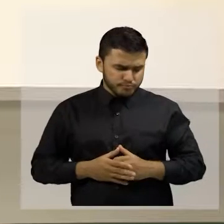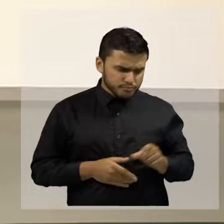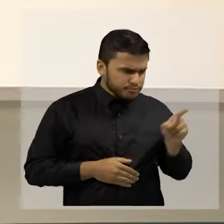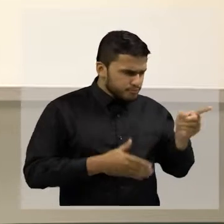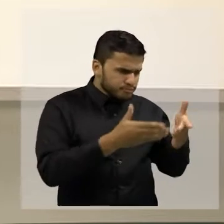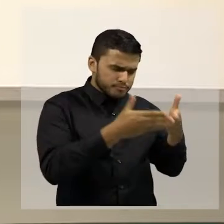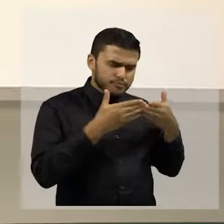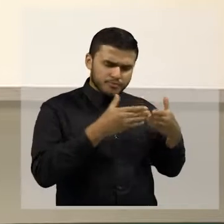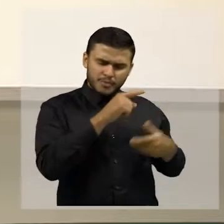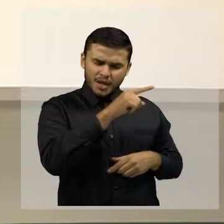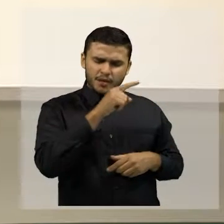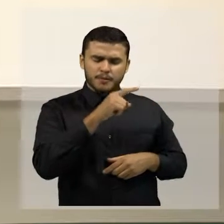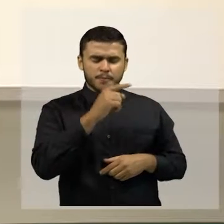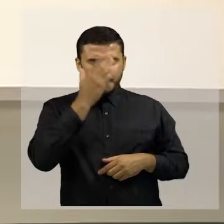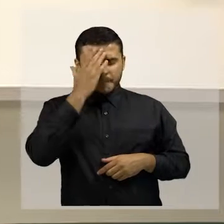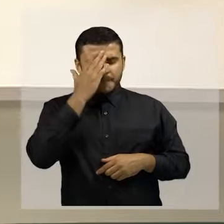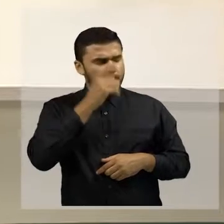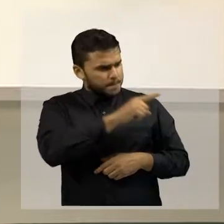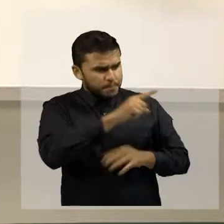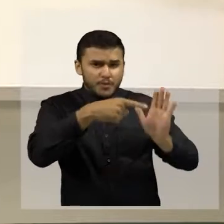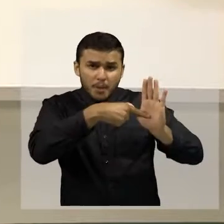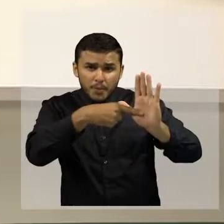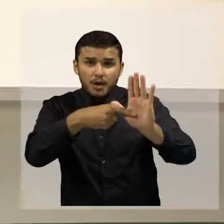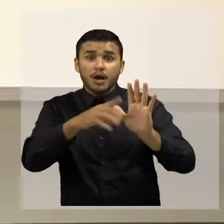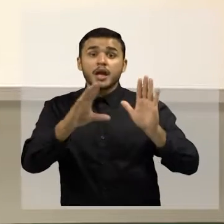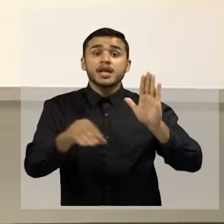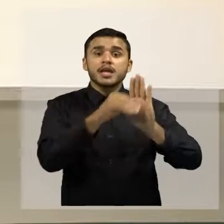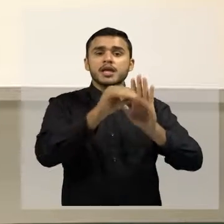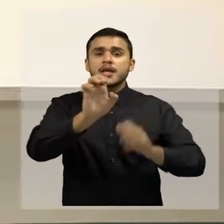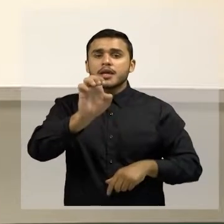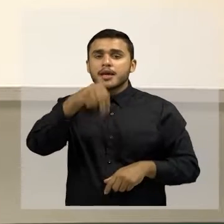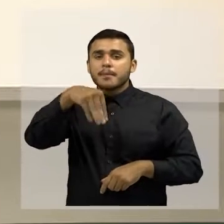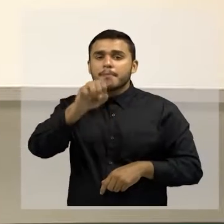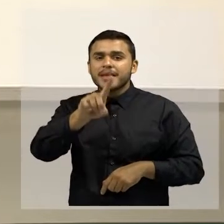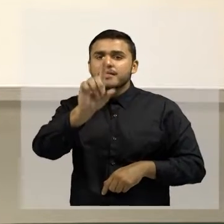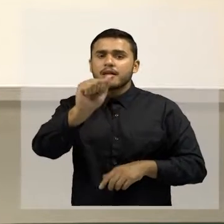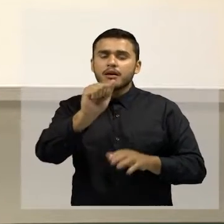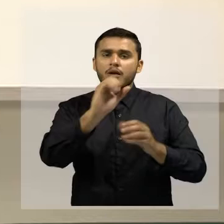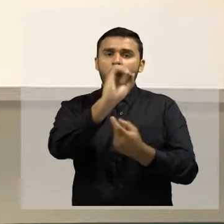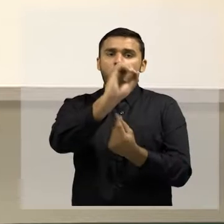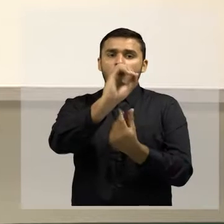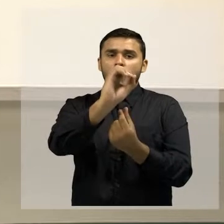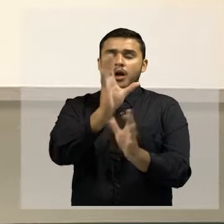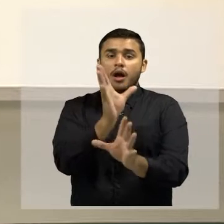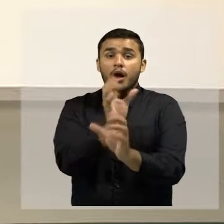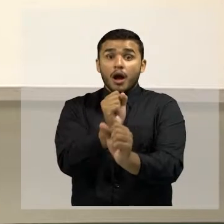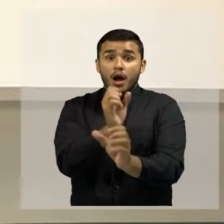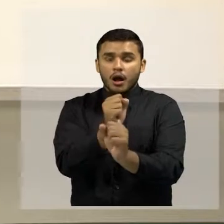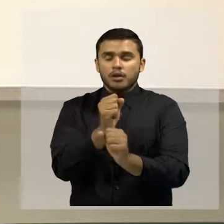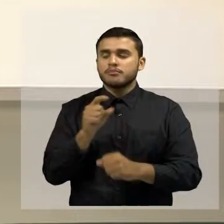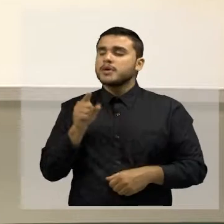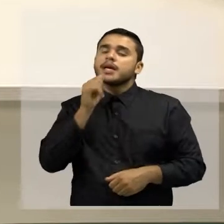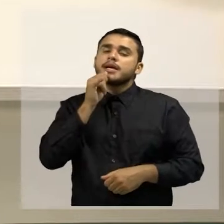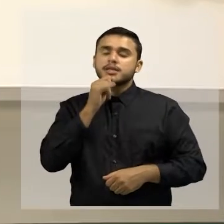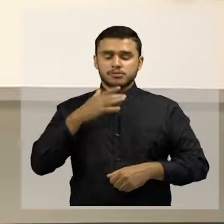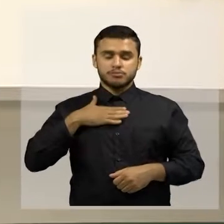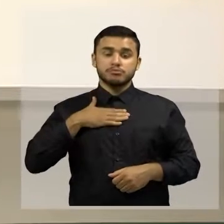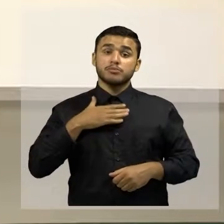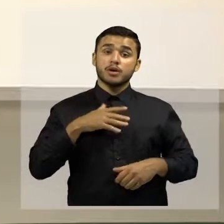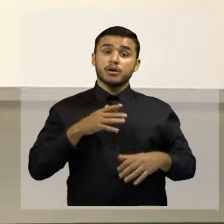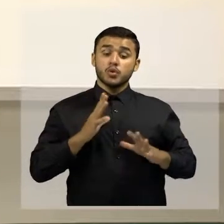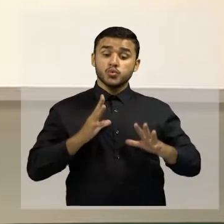vai falar sobre as pessoas que não, criticaram aí. Emendas são peças dentro da grande